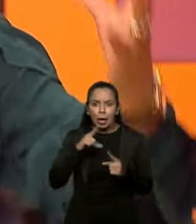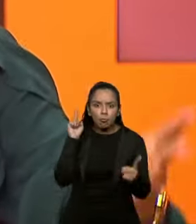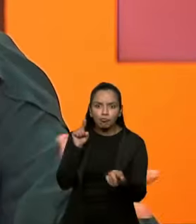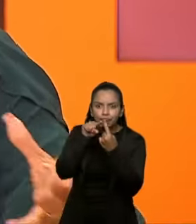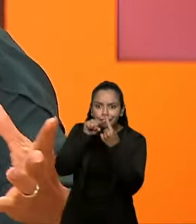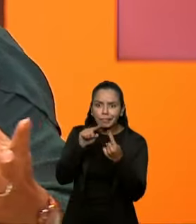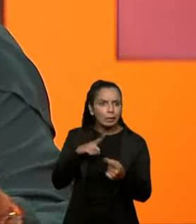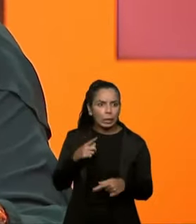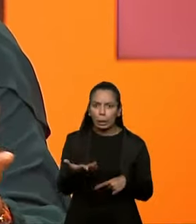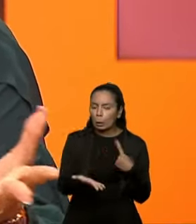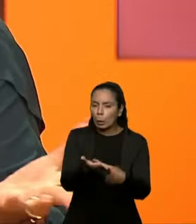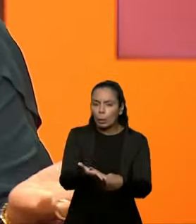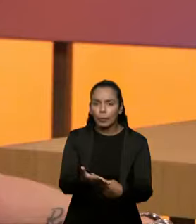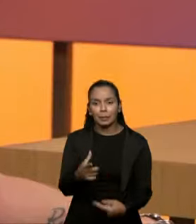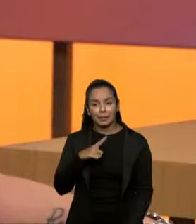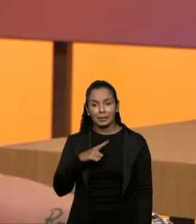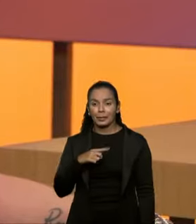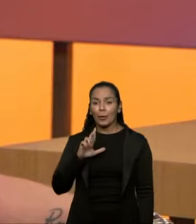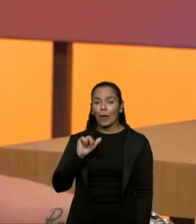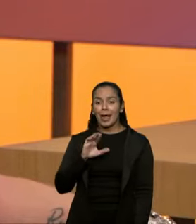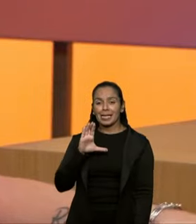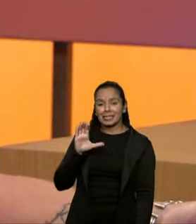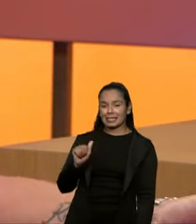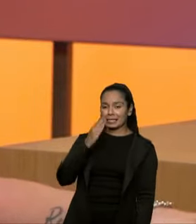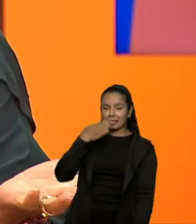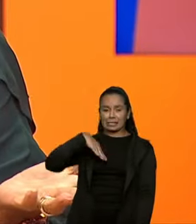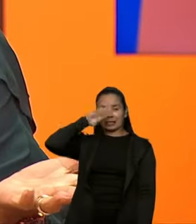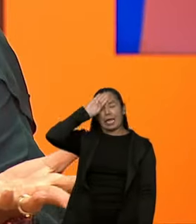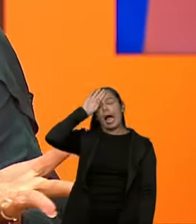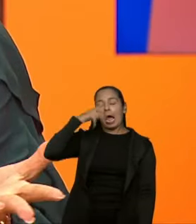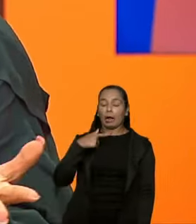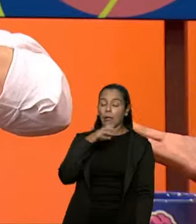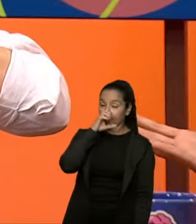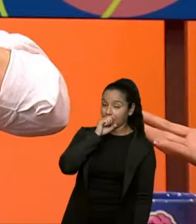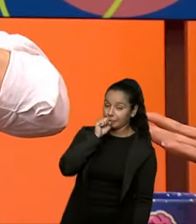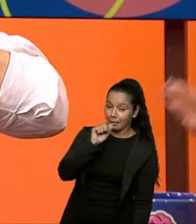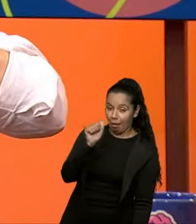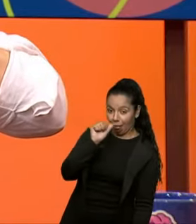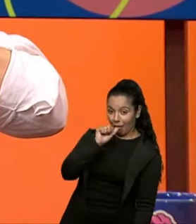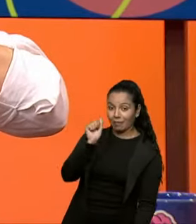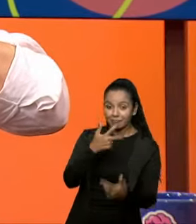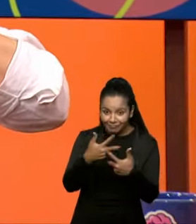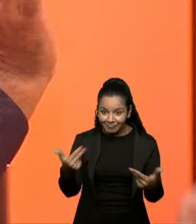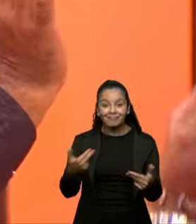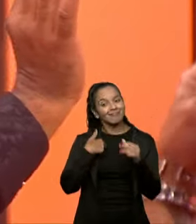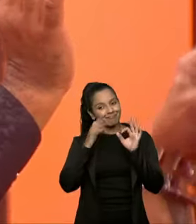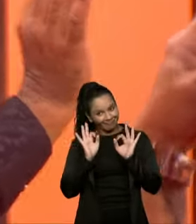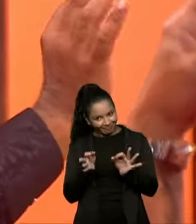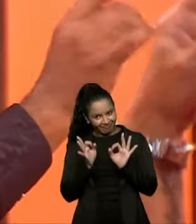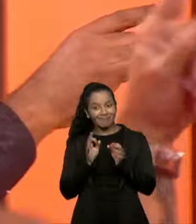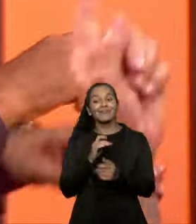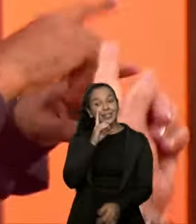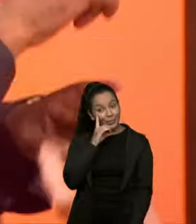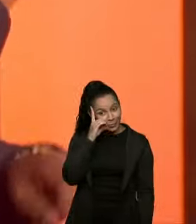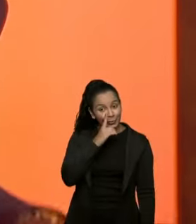tenho compromisso. Eu tô de ressaca do sábado, né? E aí, gente? Tem problema também, né? Domingo é péssimo. Domingo